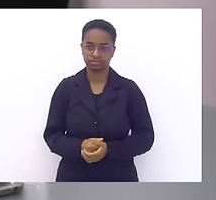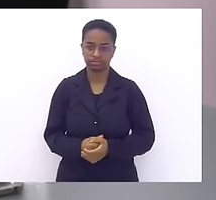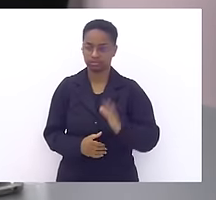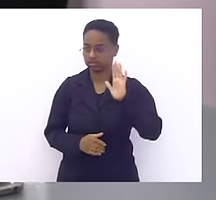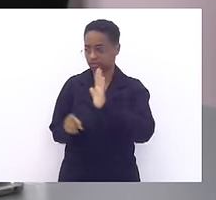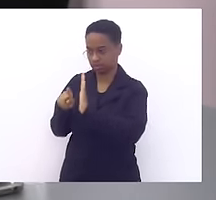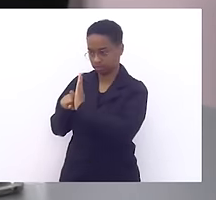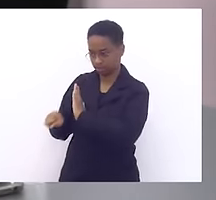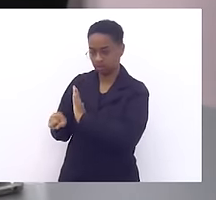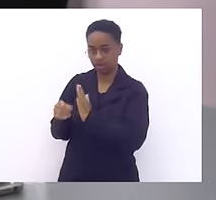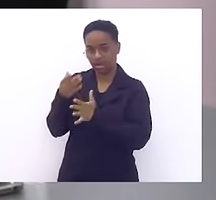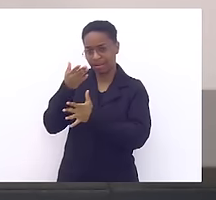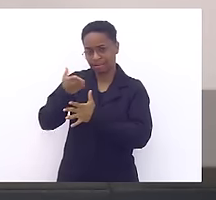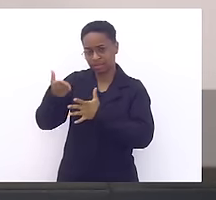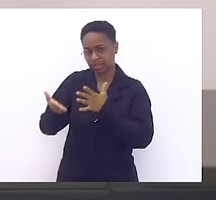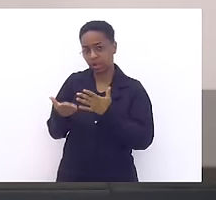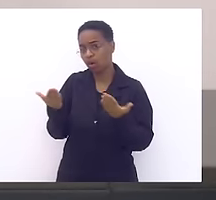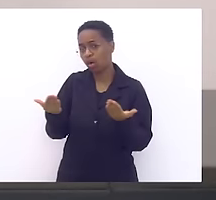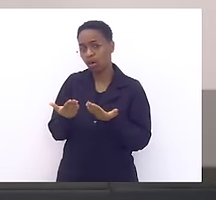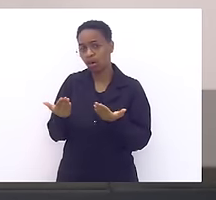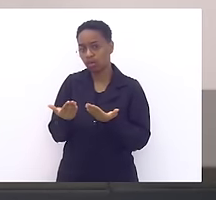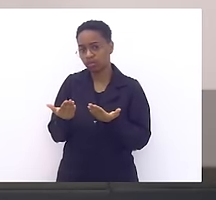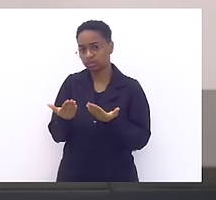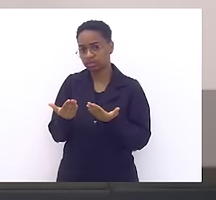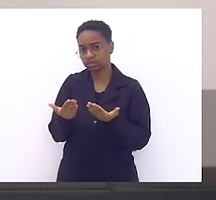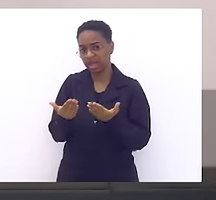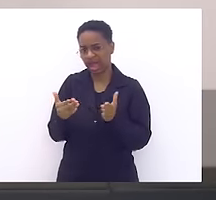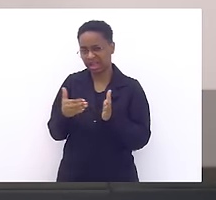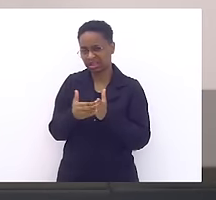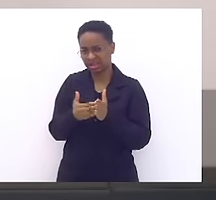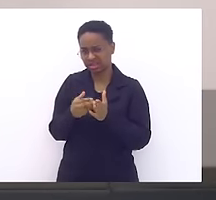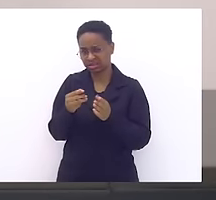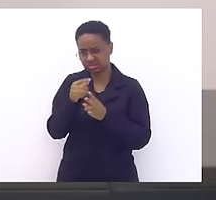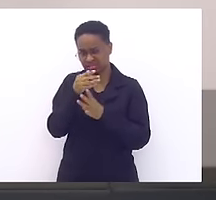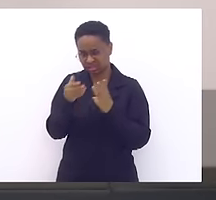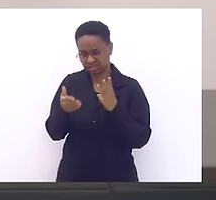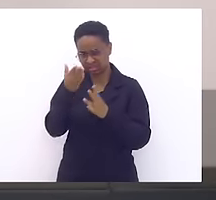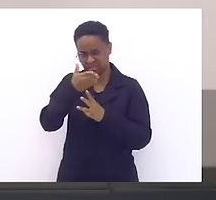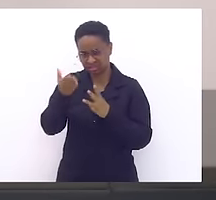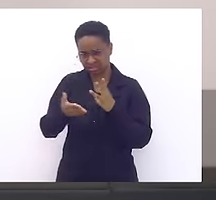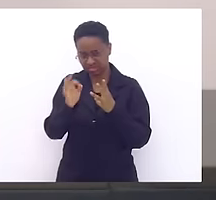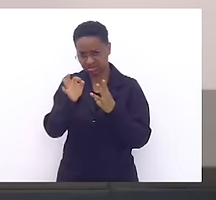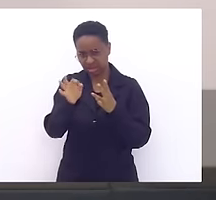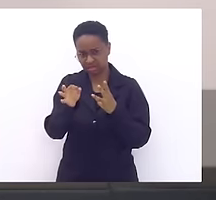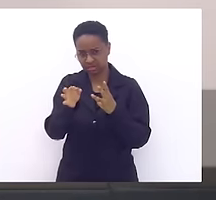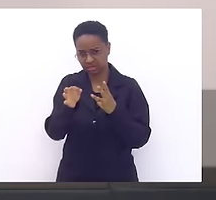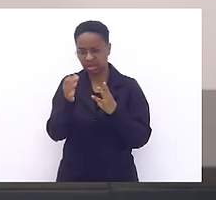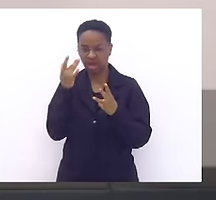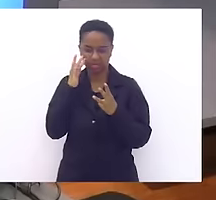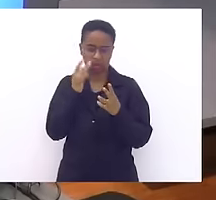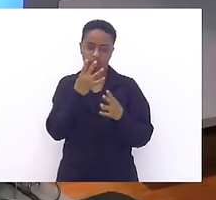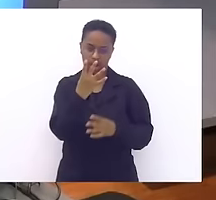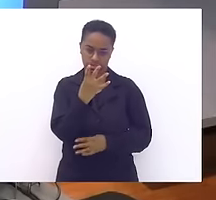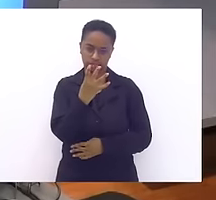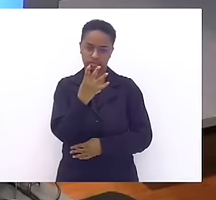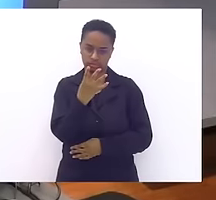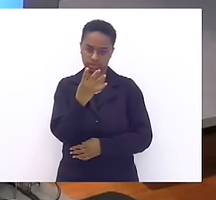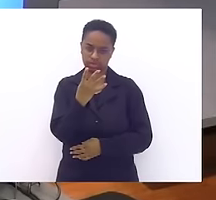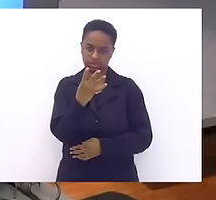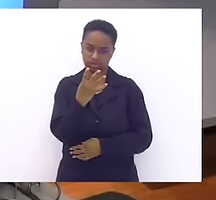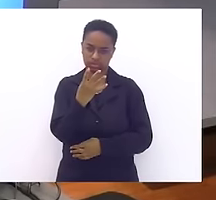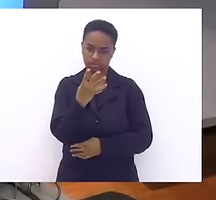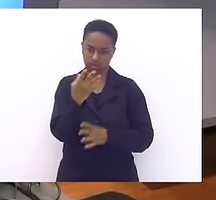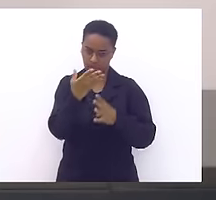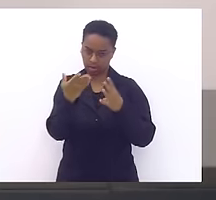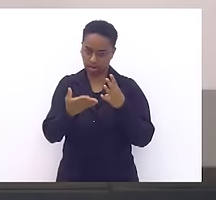esse parcelamento Hoje ele pode ser até três vezes é isso são quatro mas eu vou confirmar mas